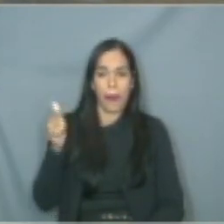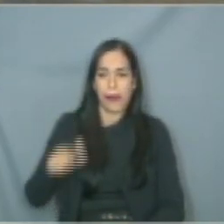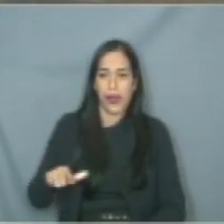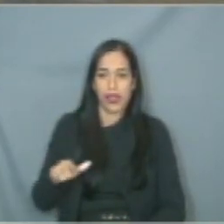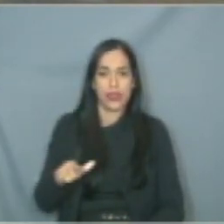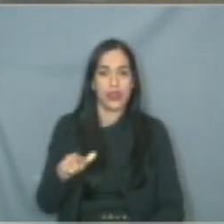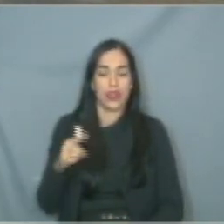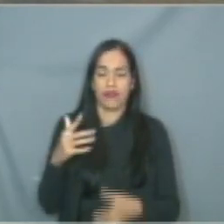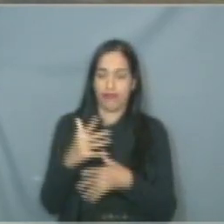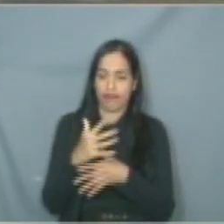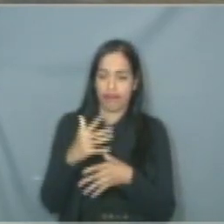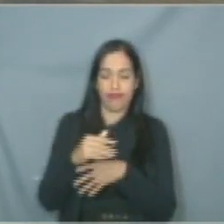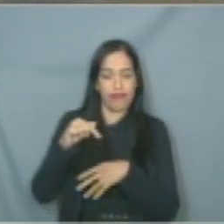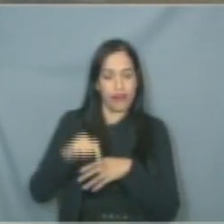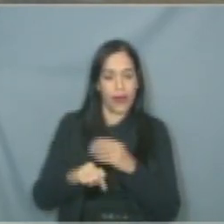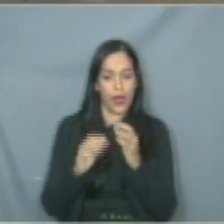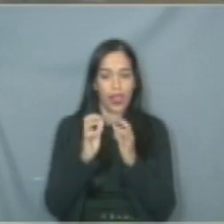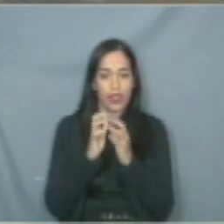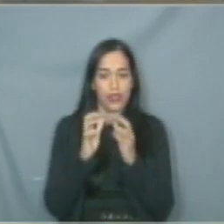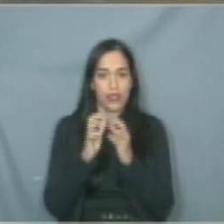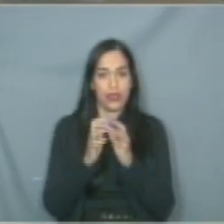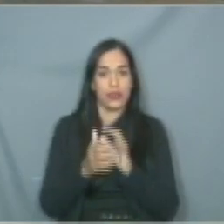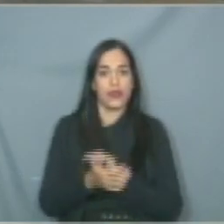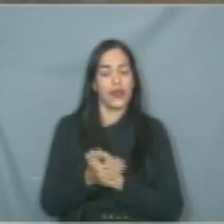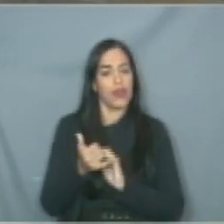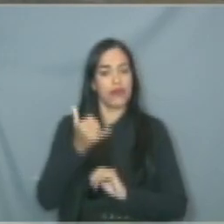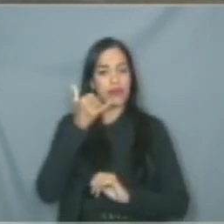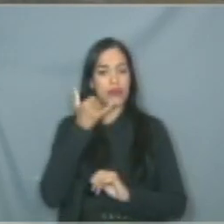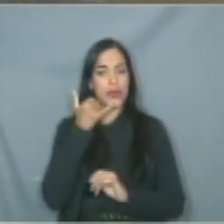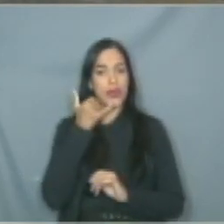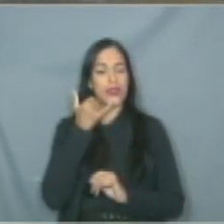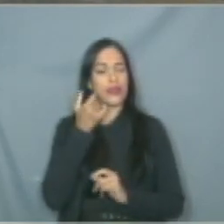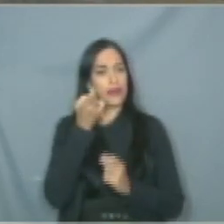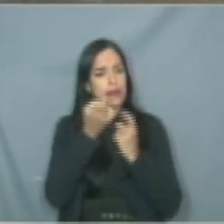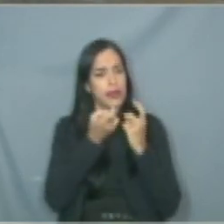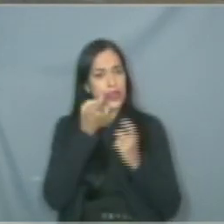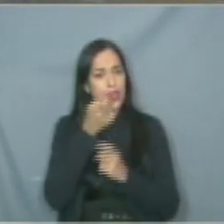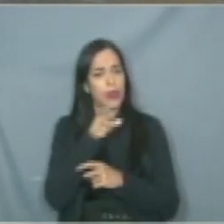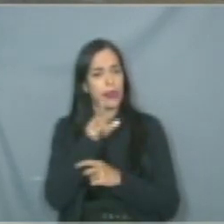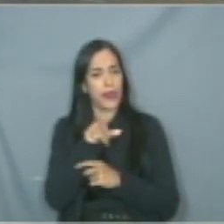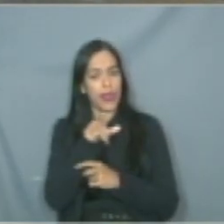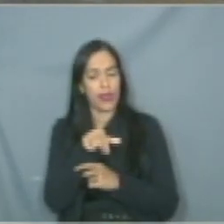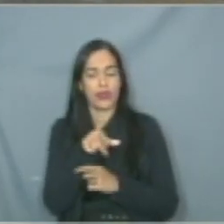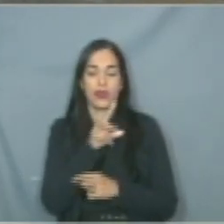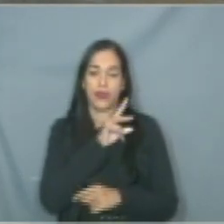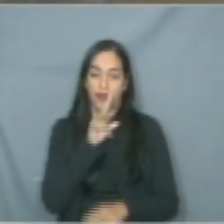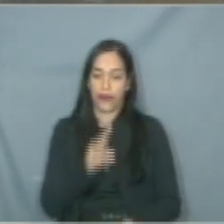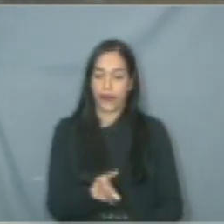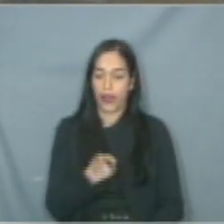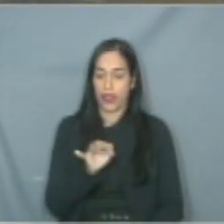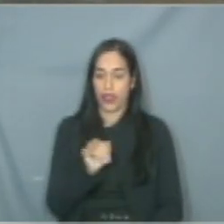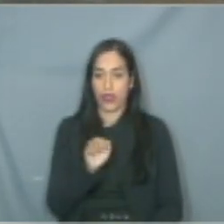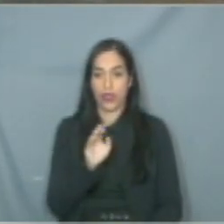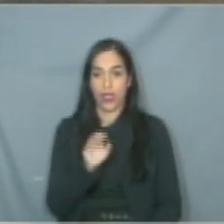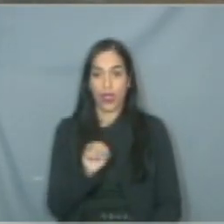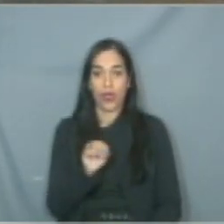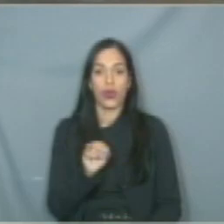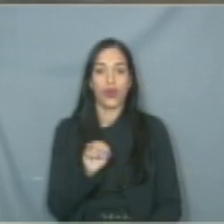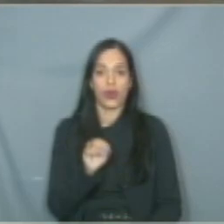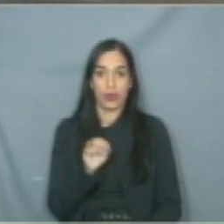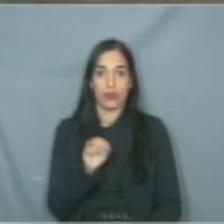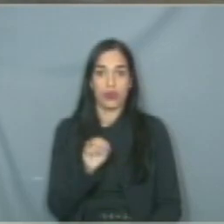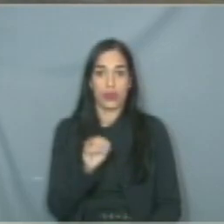muito na cidade do Recife, e recebi essa ligação com muita preocupação, vereador Tiago Medina, porque o dono e